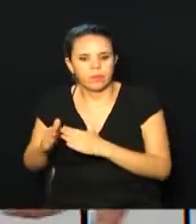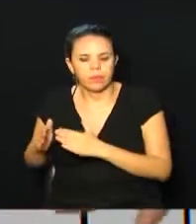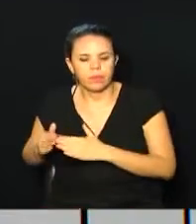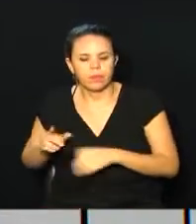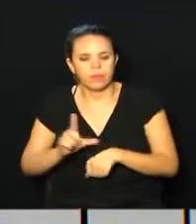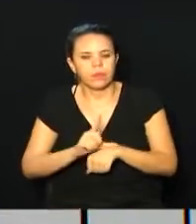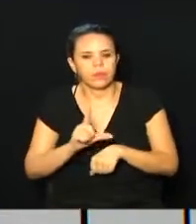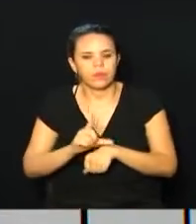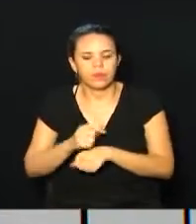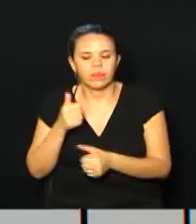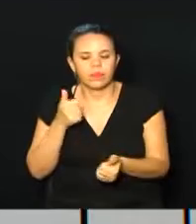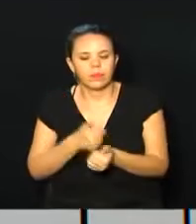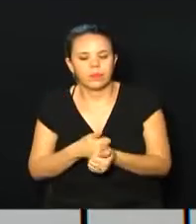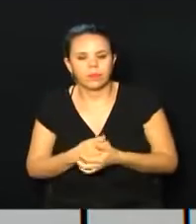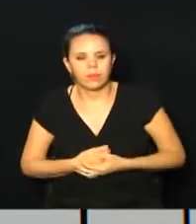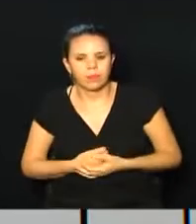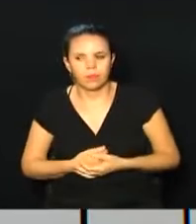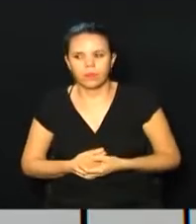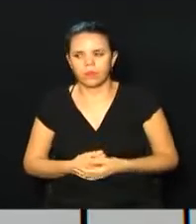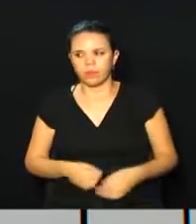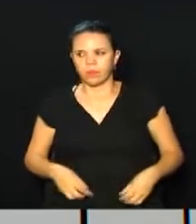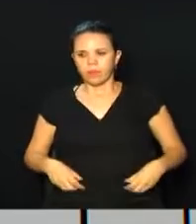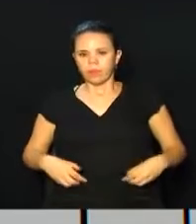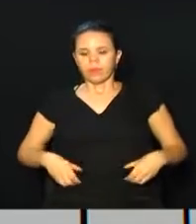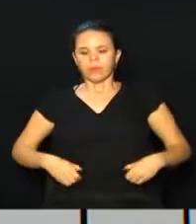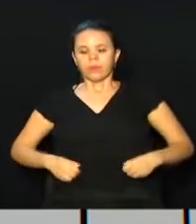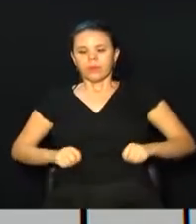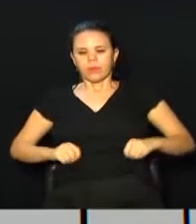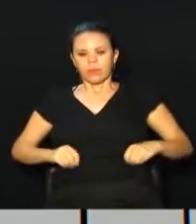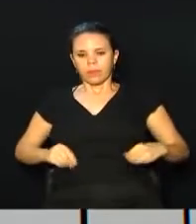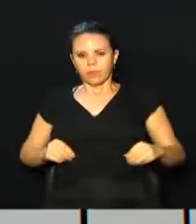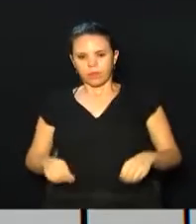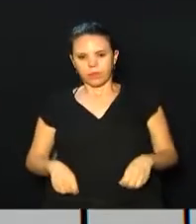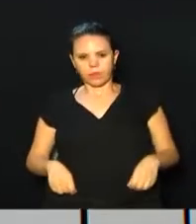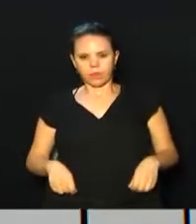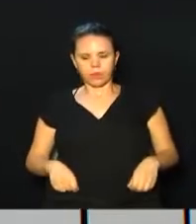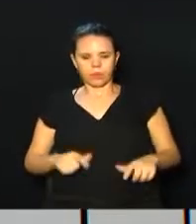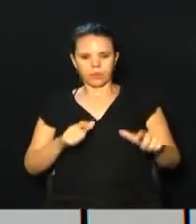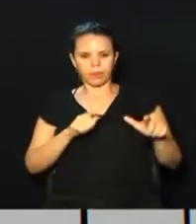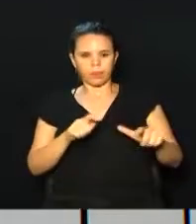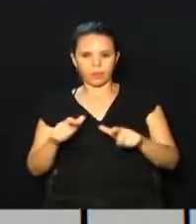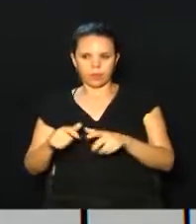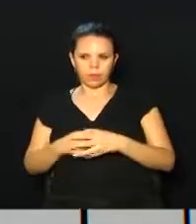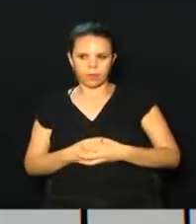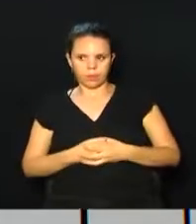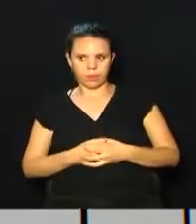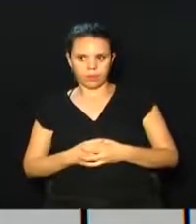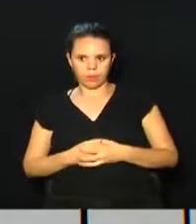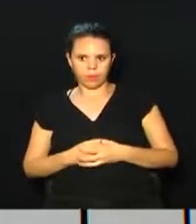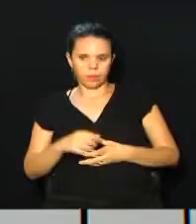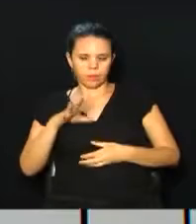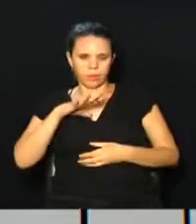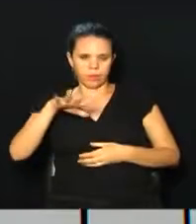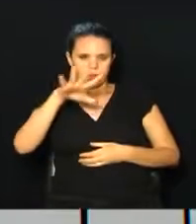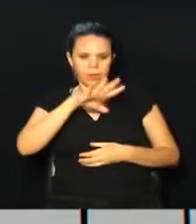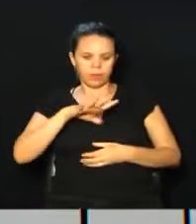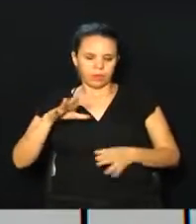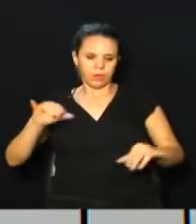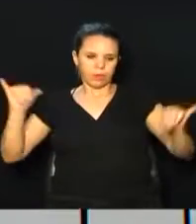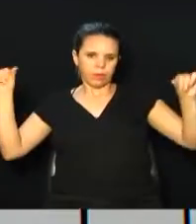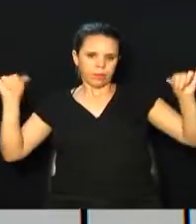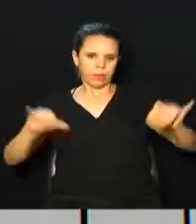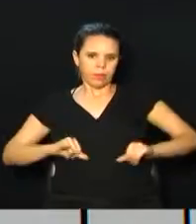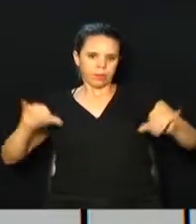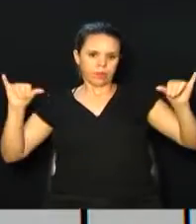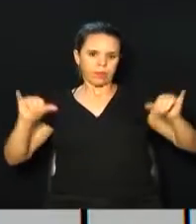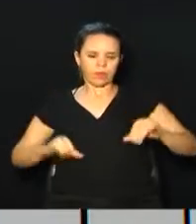que estão no entorno ou no eixo desses córregos, né? A cidade inteira sofre.